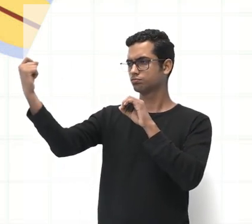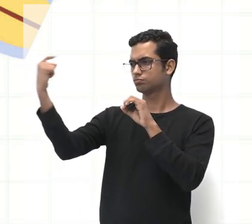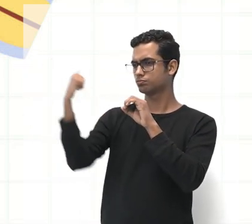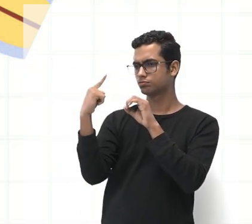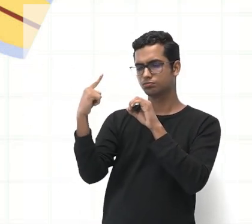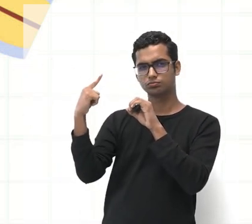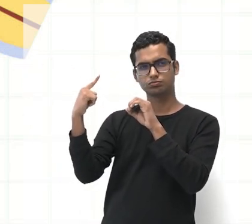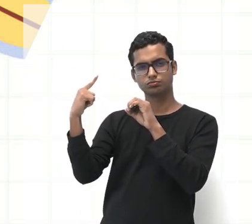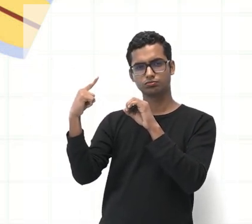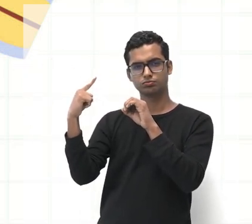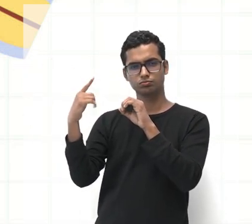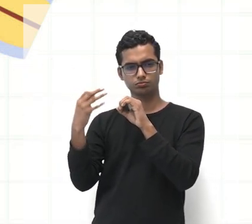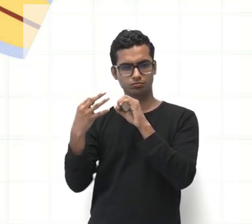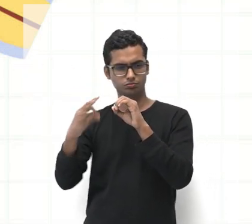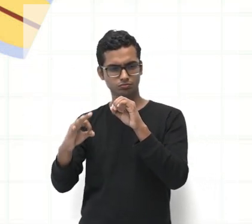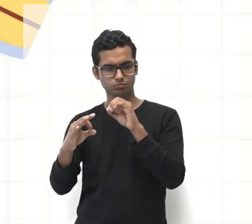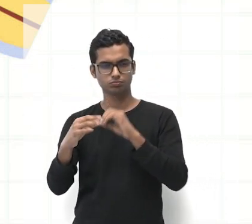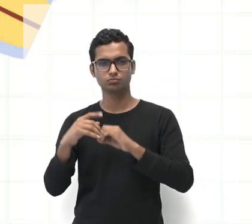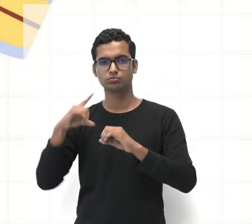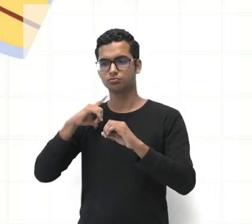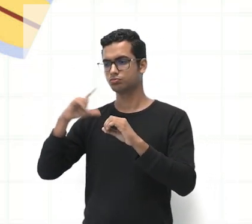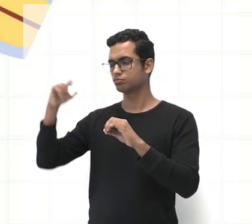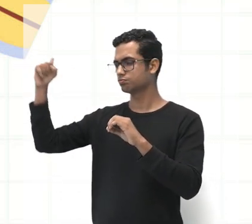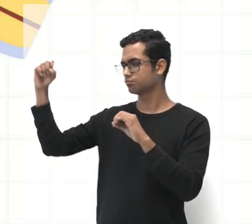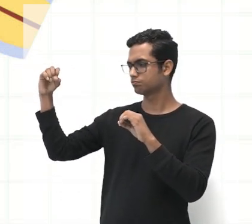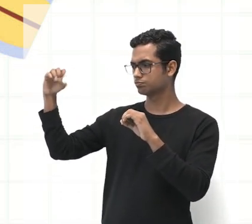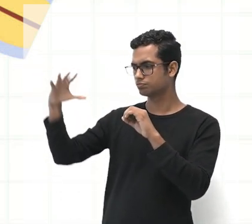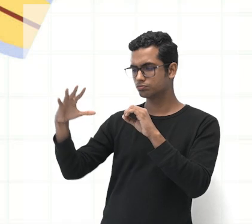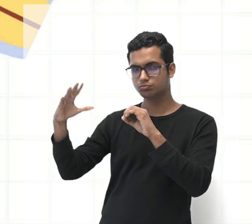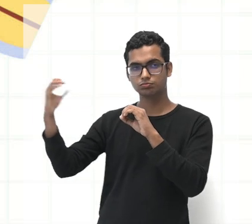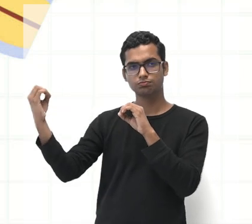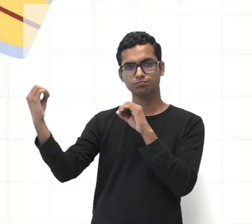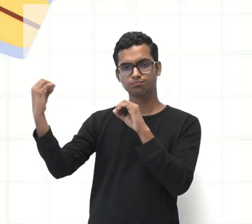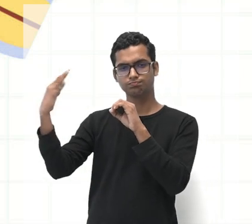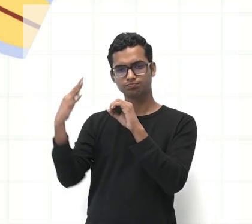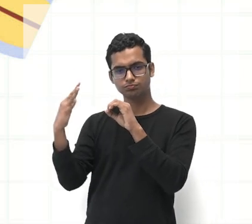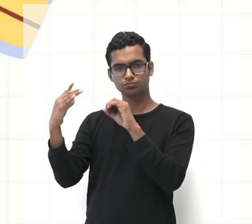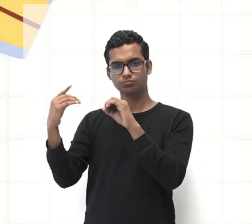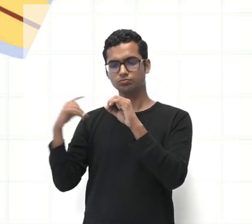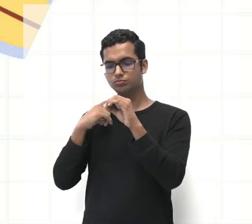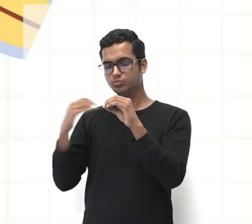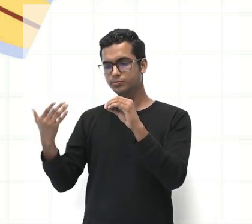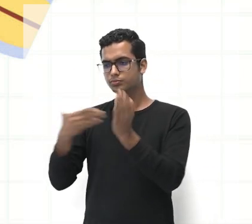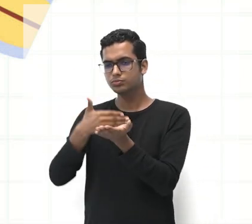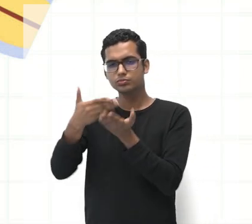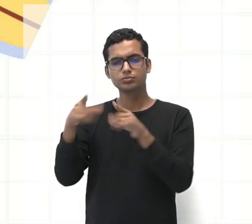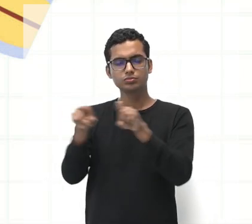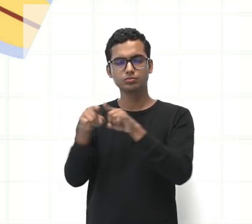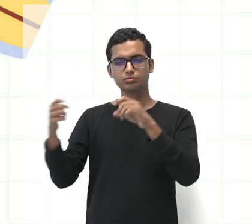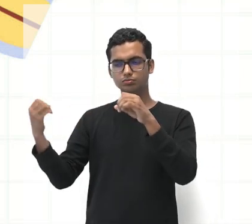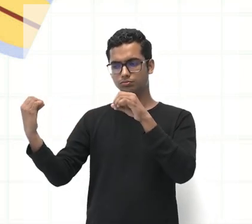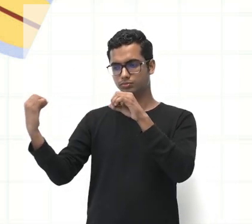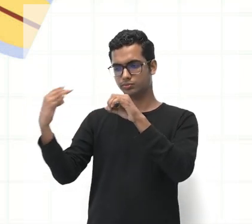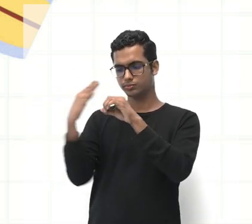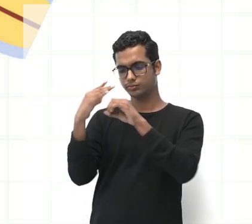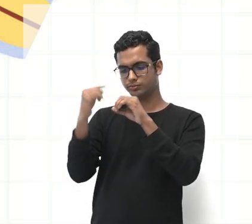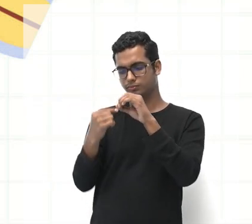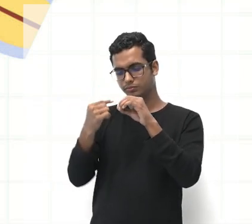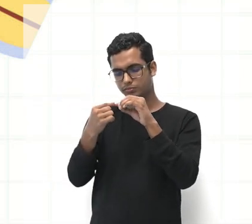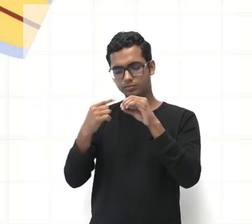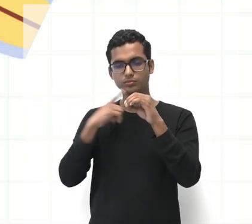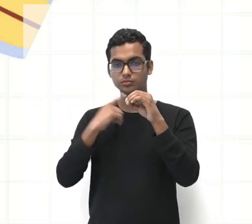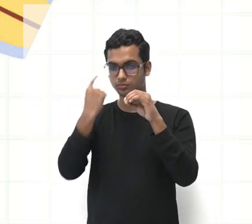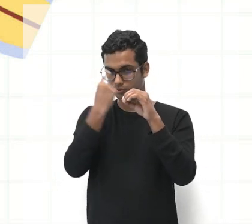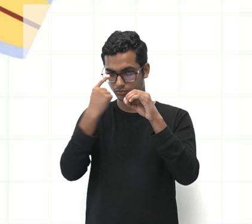luz em cima dos objetos. Então, essa luz, ela vai entrar pela córnea, eu vou numerar aqui para vocês